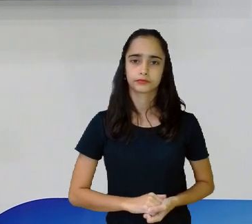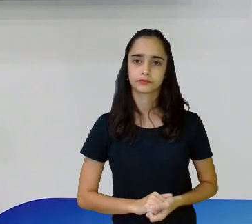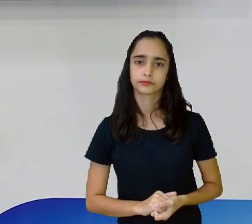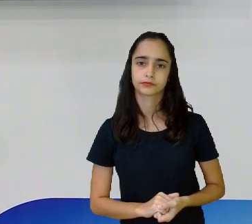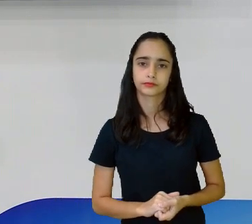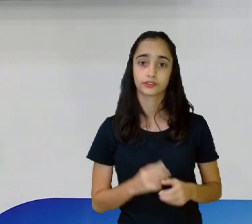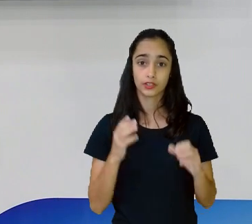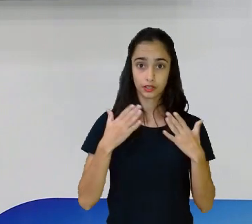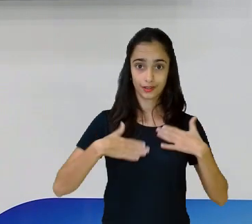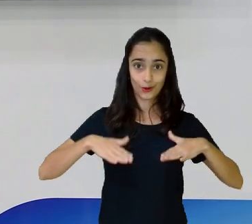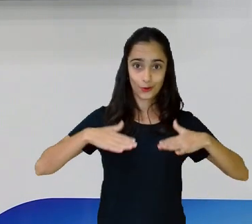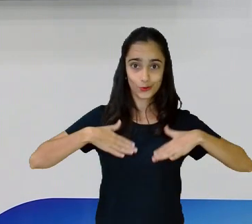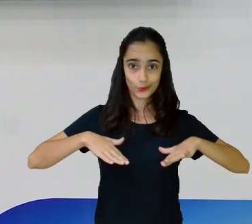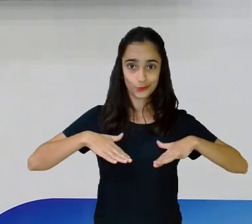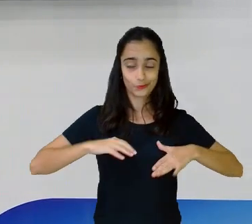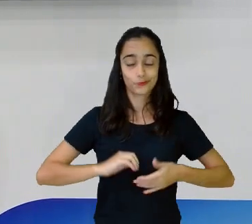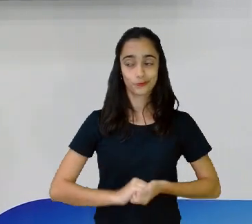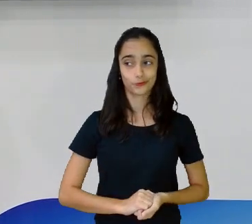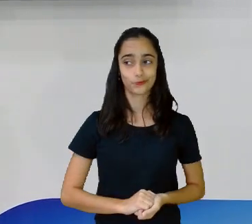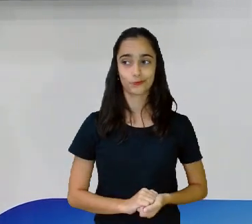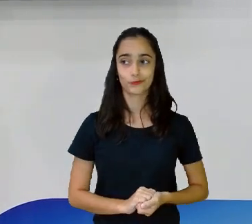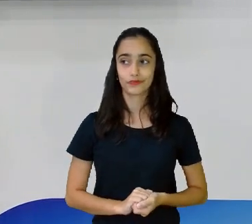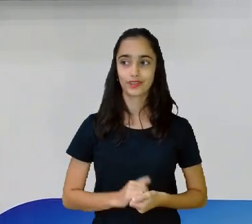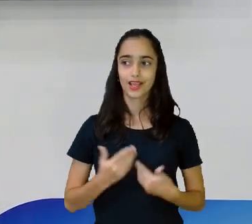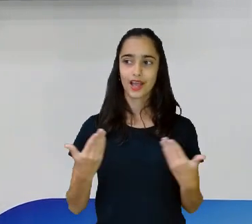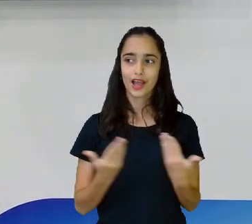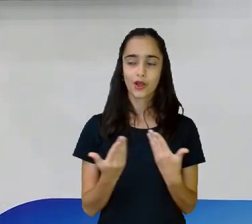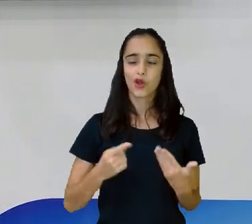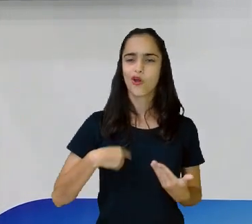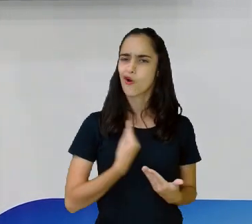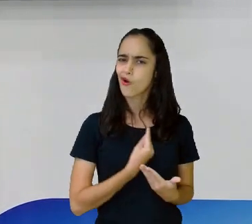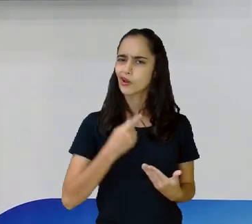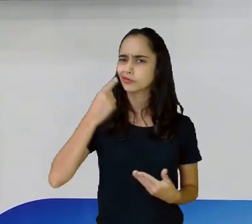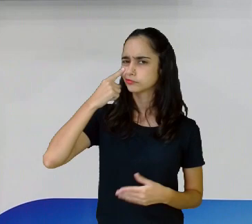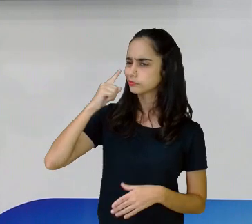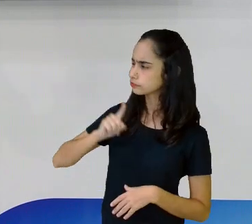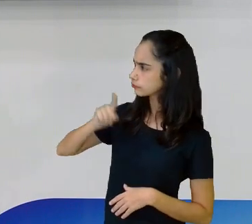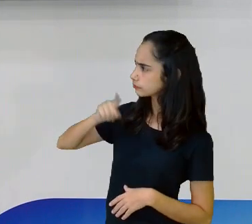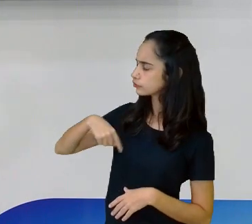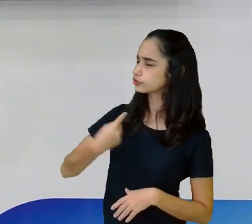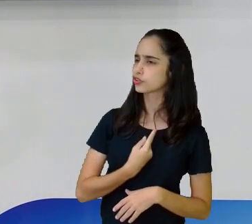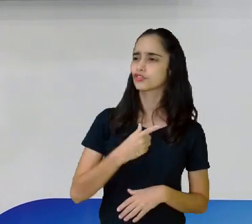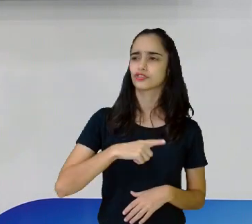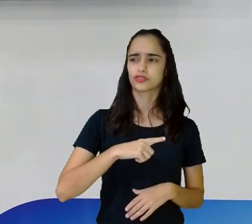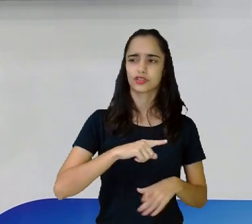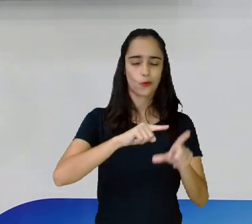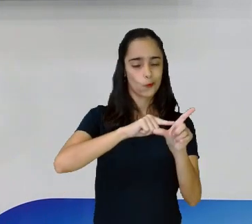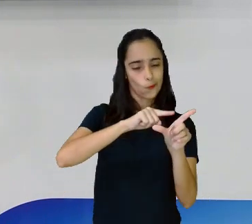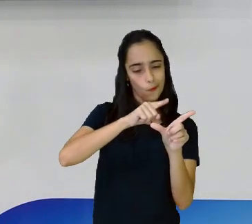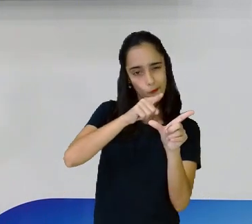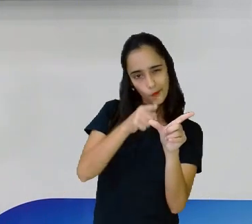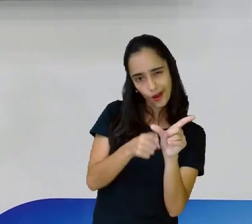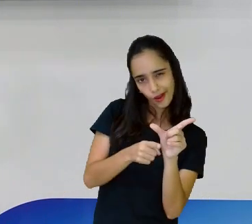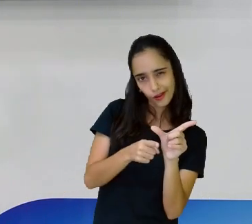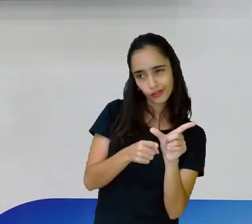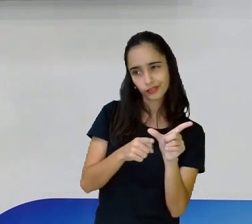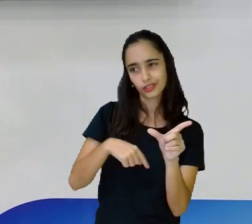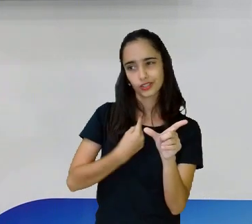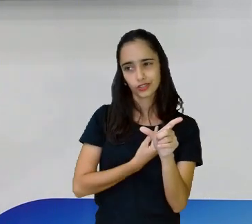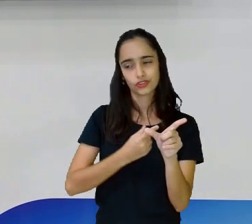graus. Tranquilo? Vamos lá. Olha, eu tenho um ângulo agudo também, a gente pode falar desse ângulo que a gente tem